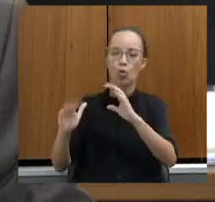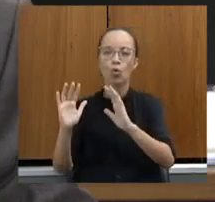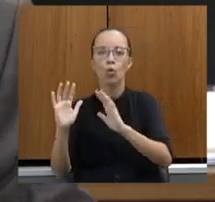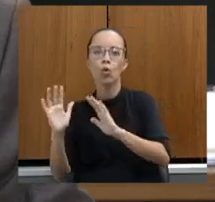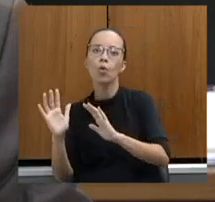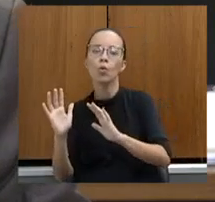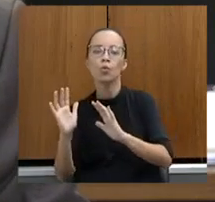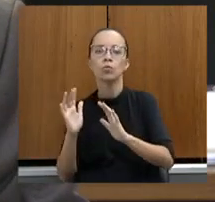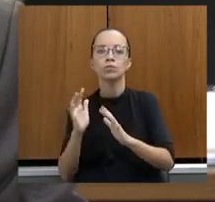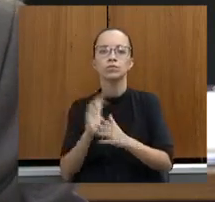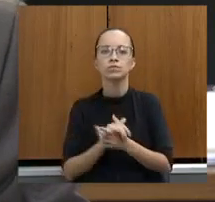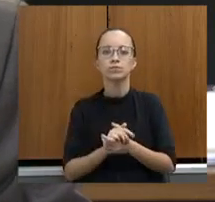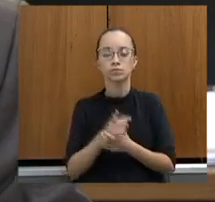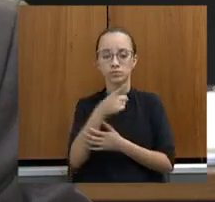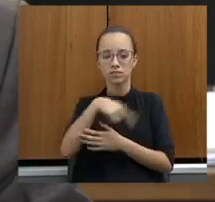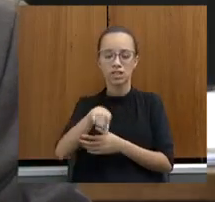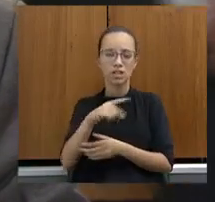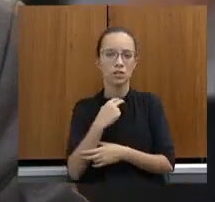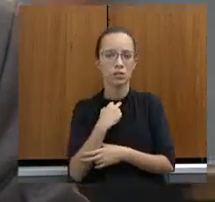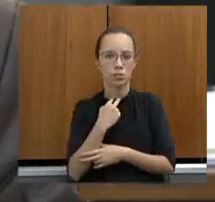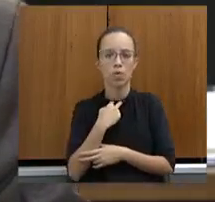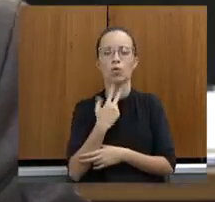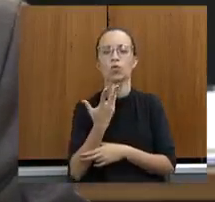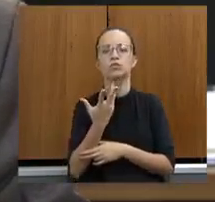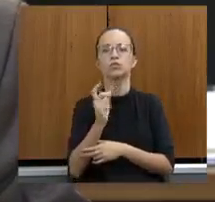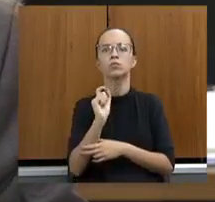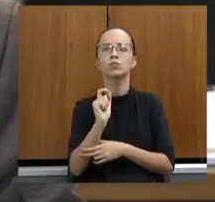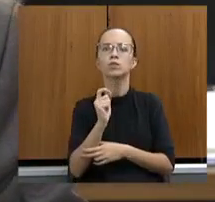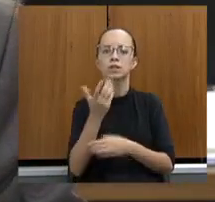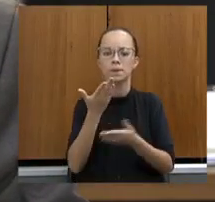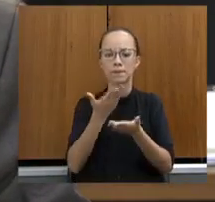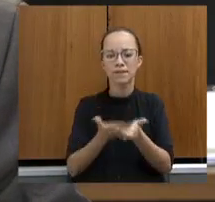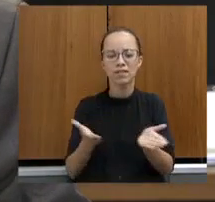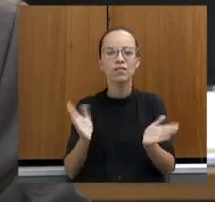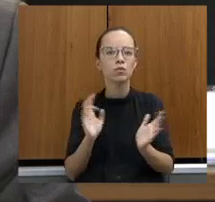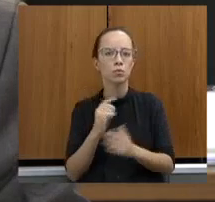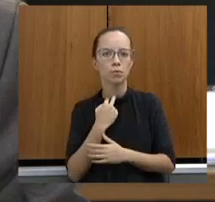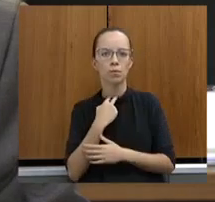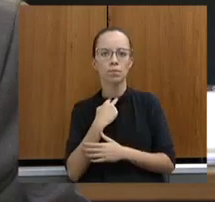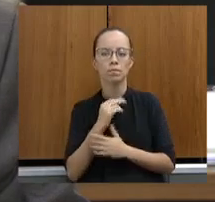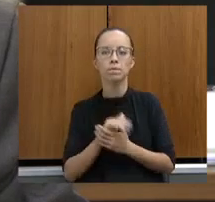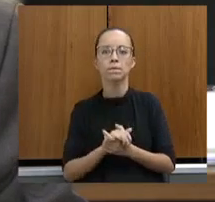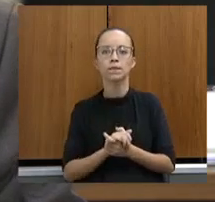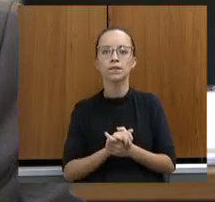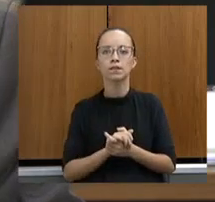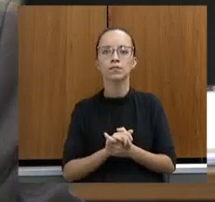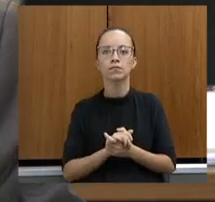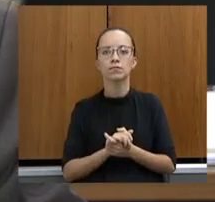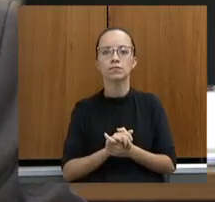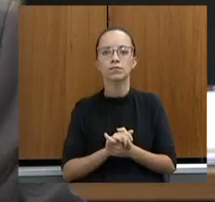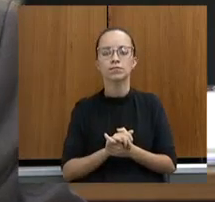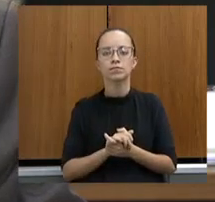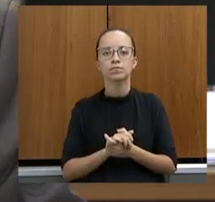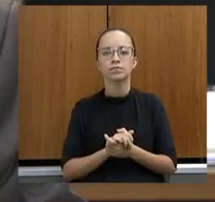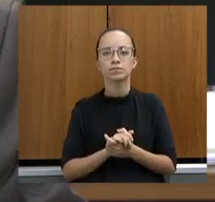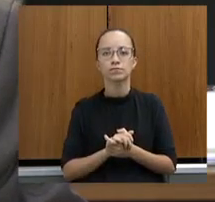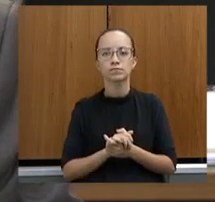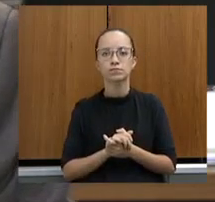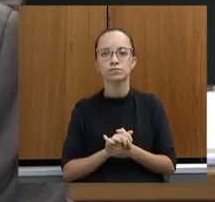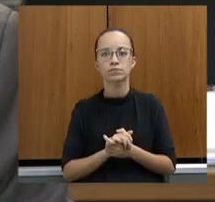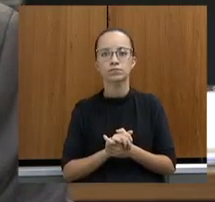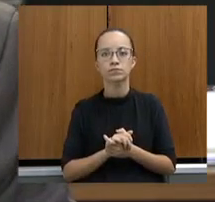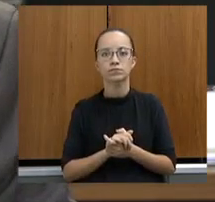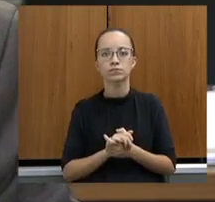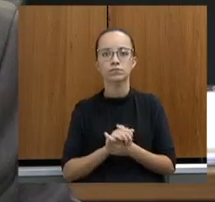porque vocês não podem né os senhores a senhora não podem perder de vista quando o deputado o Coronel